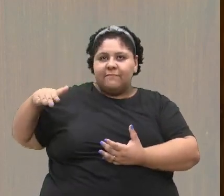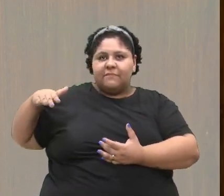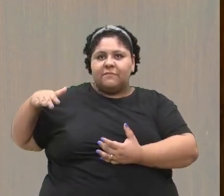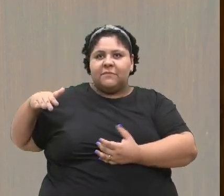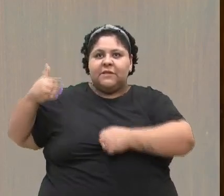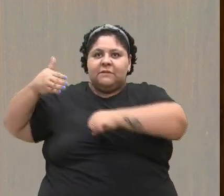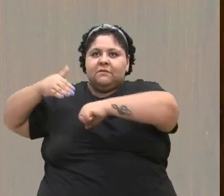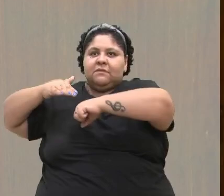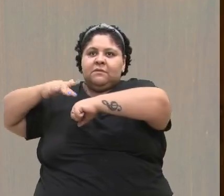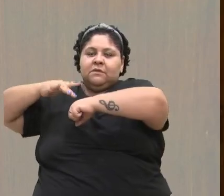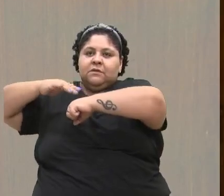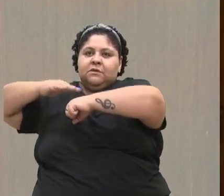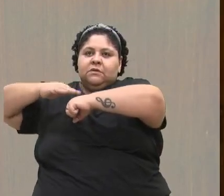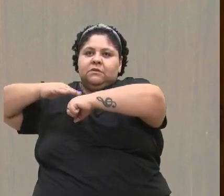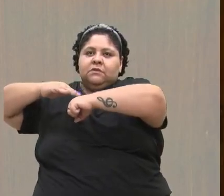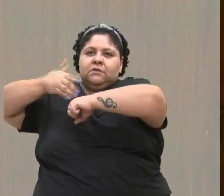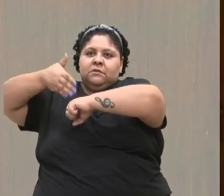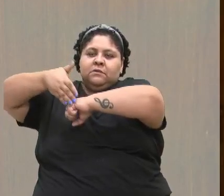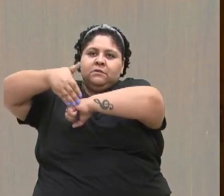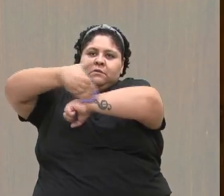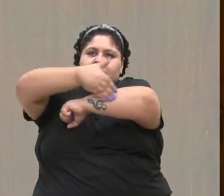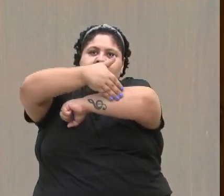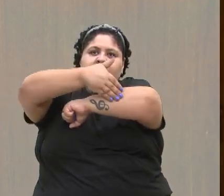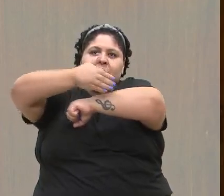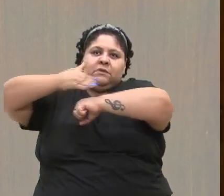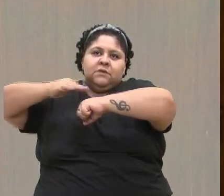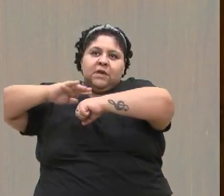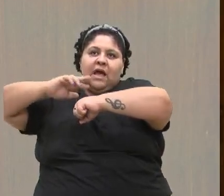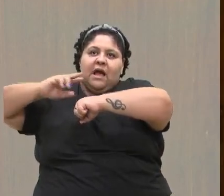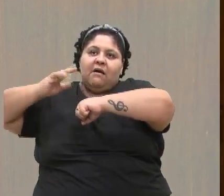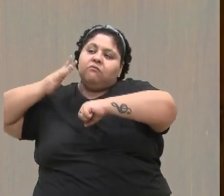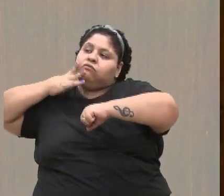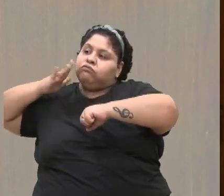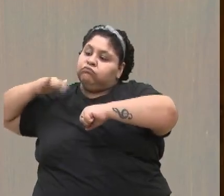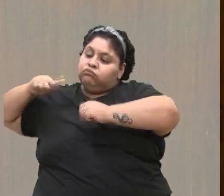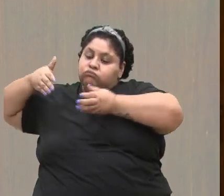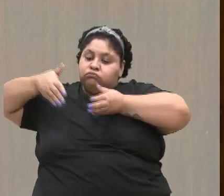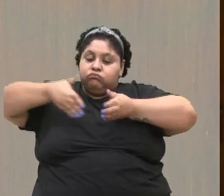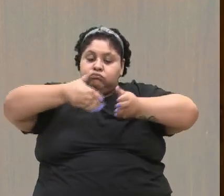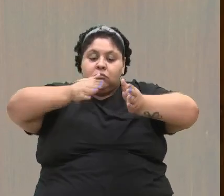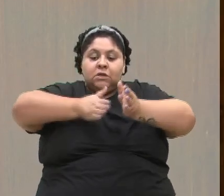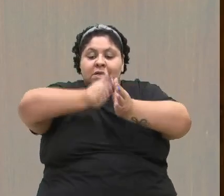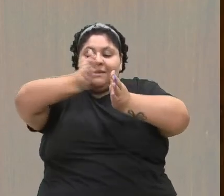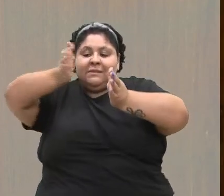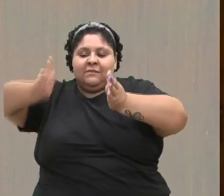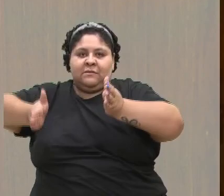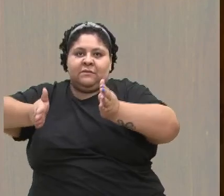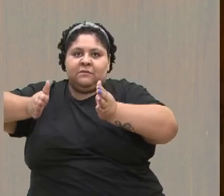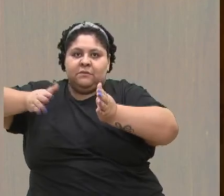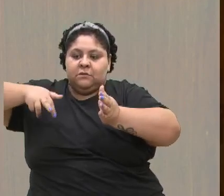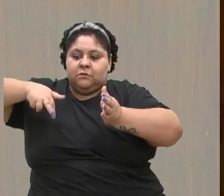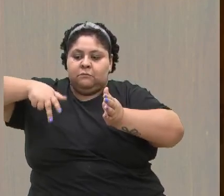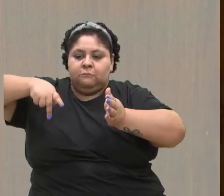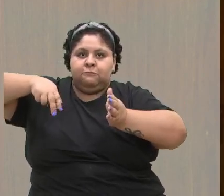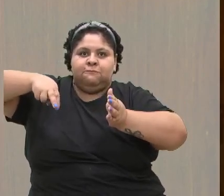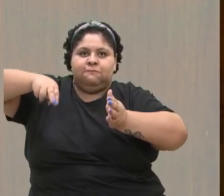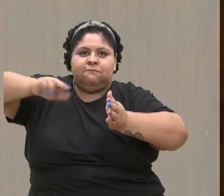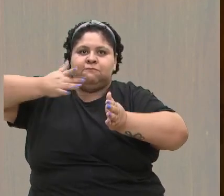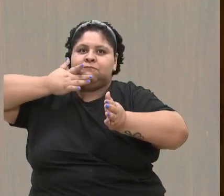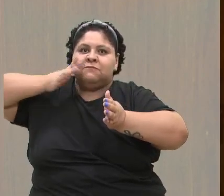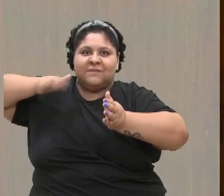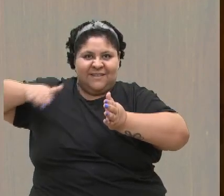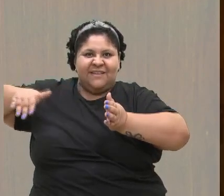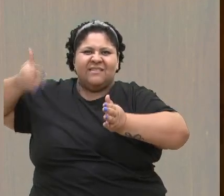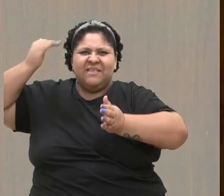na rua, e é uma rua asfaltada, uma descida e uma curva. Então, além da situação